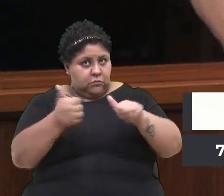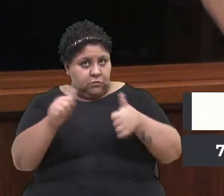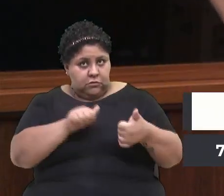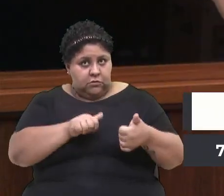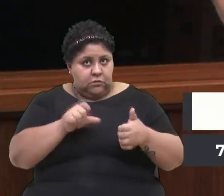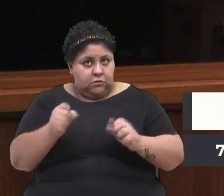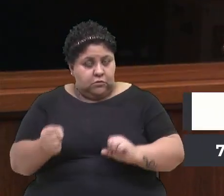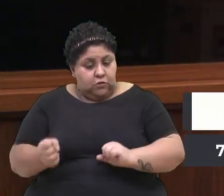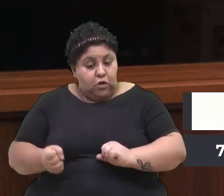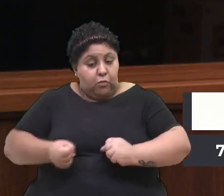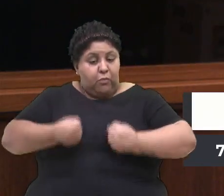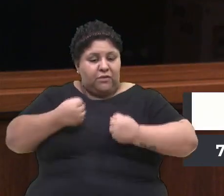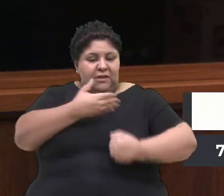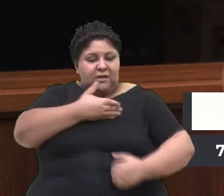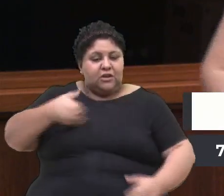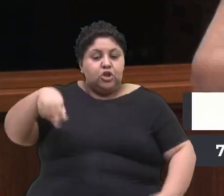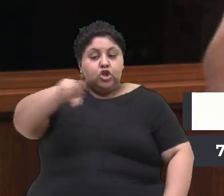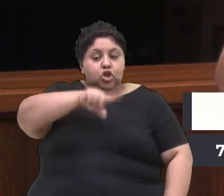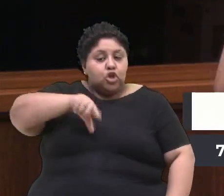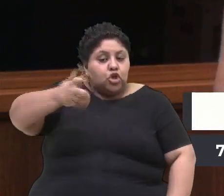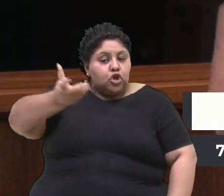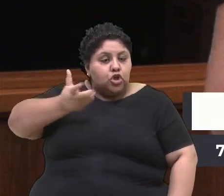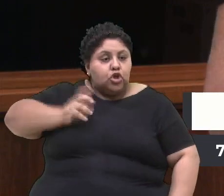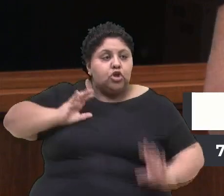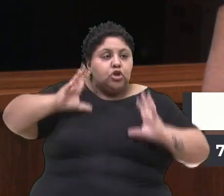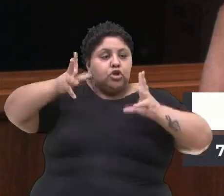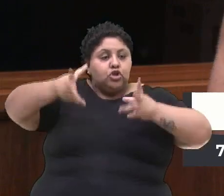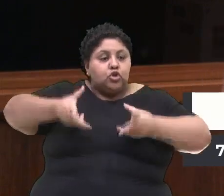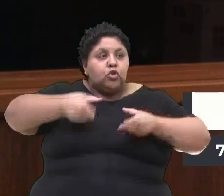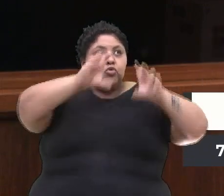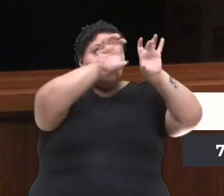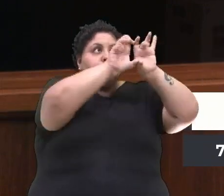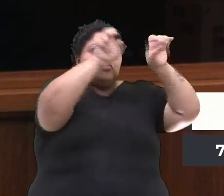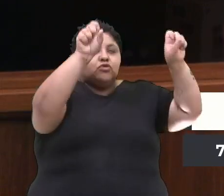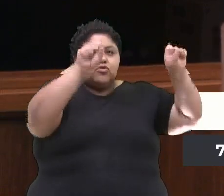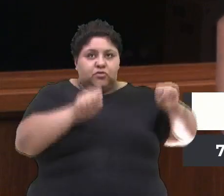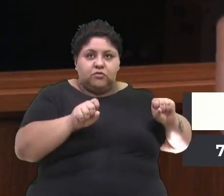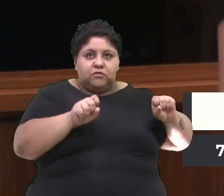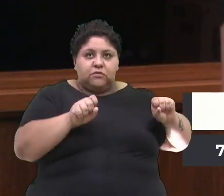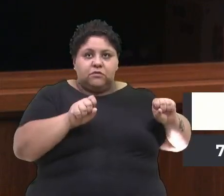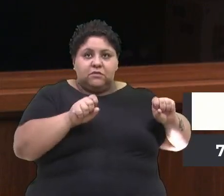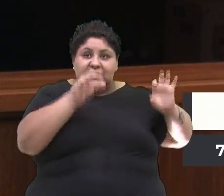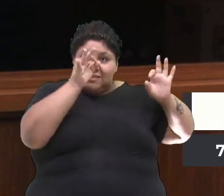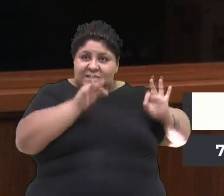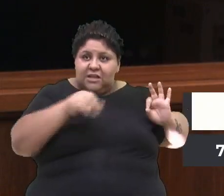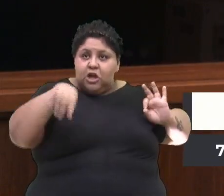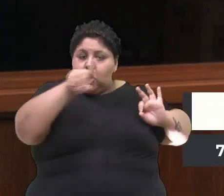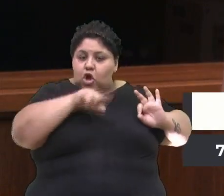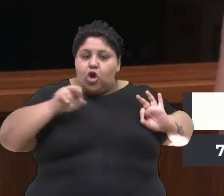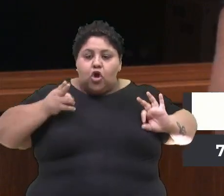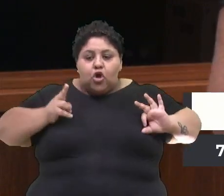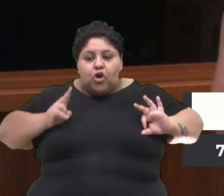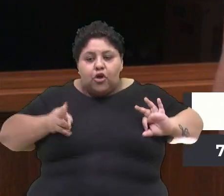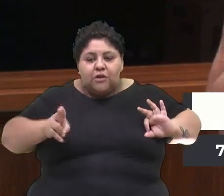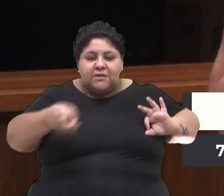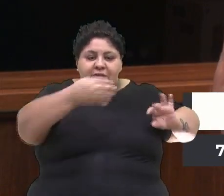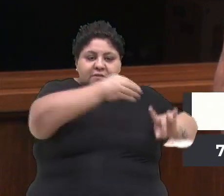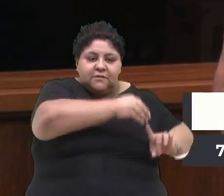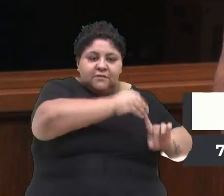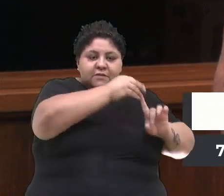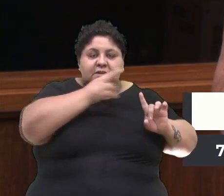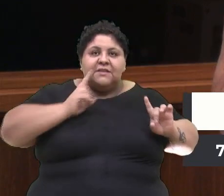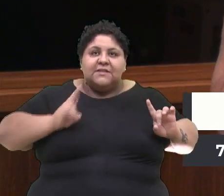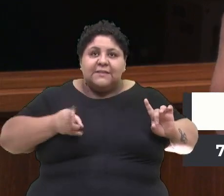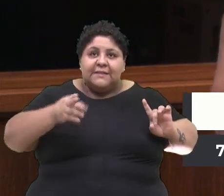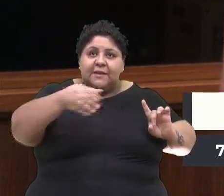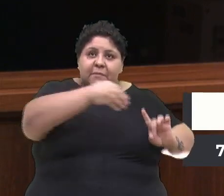poder público, nós queremos que todo o sistema funcione. E nós sempre vamos priorizar, eu sempre vou